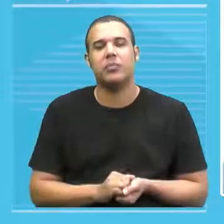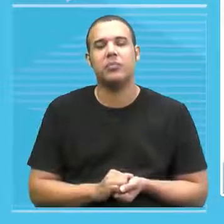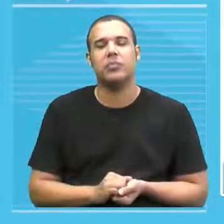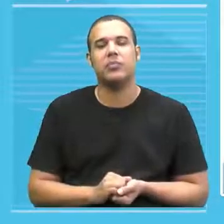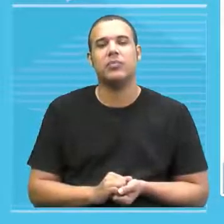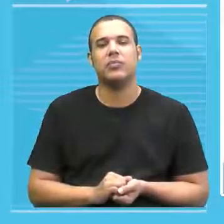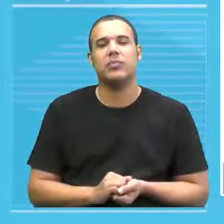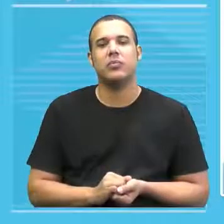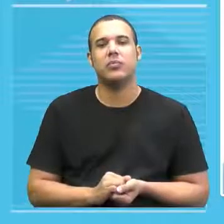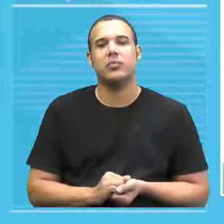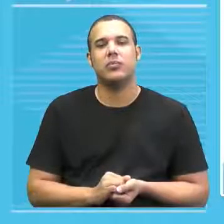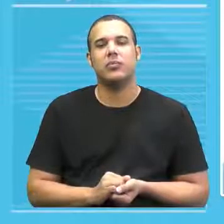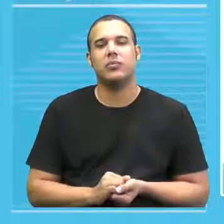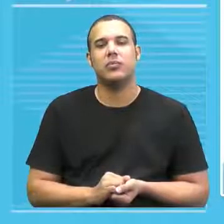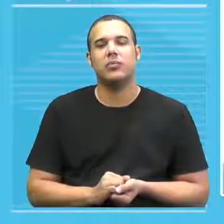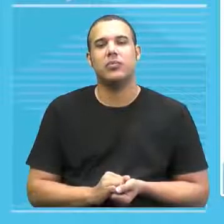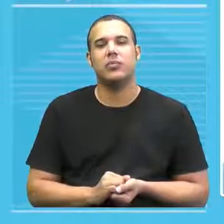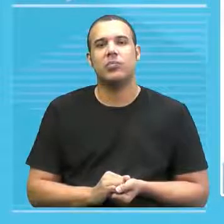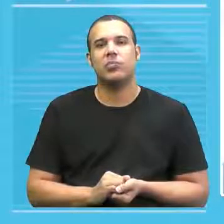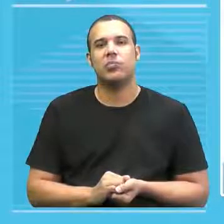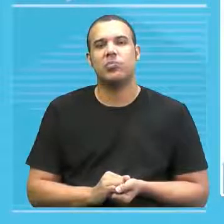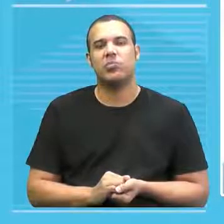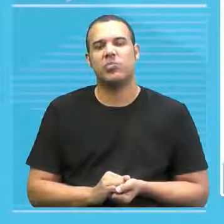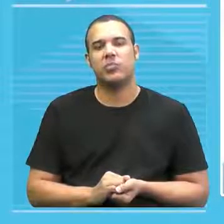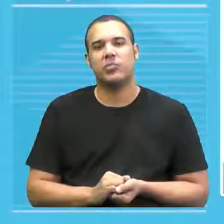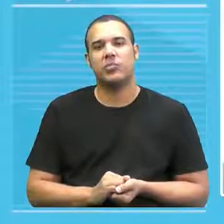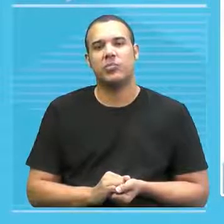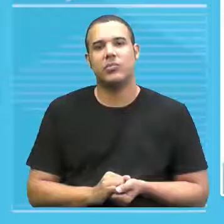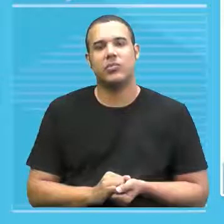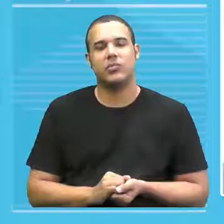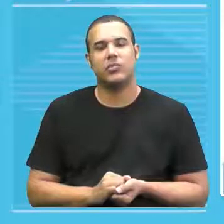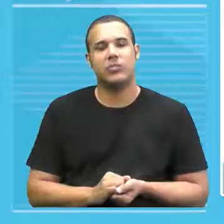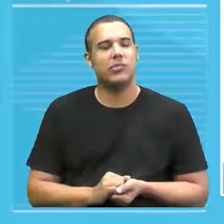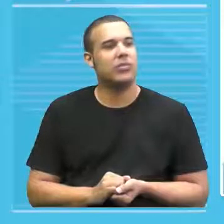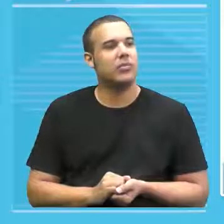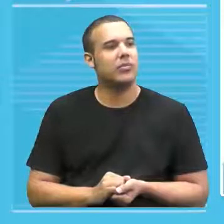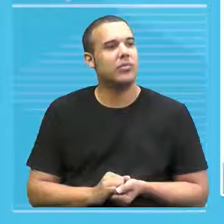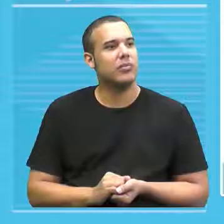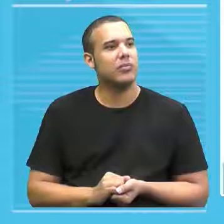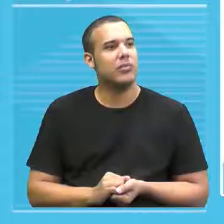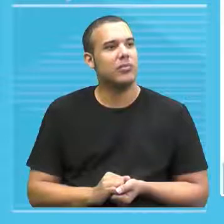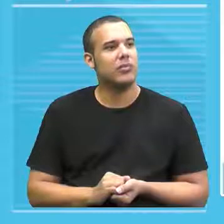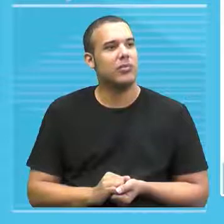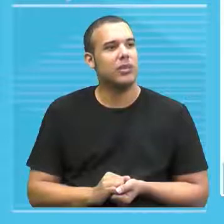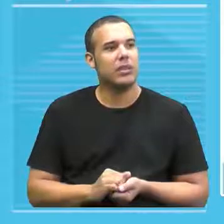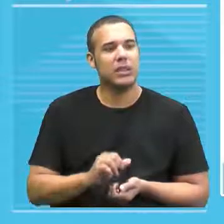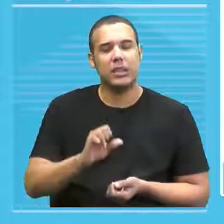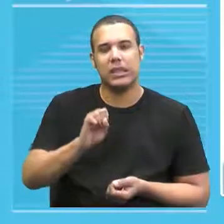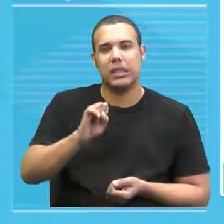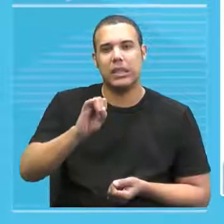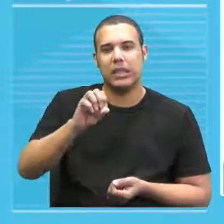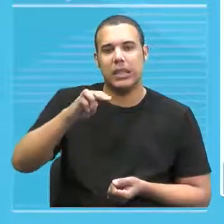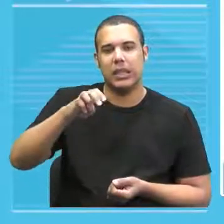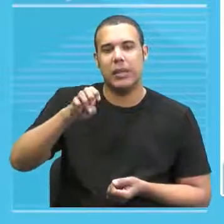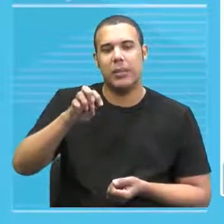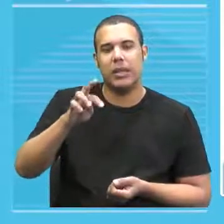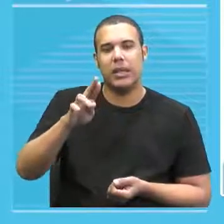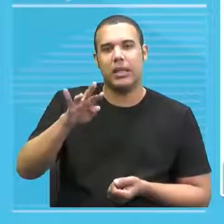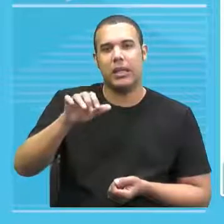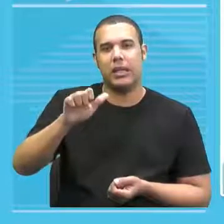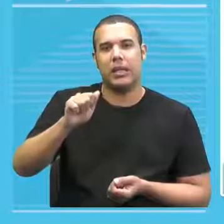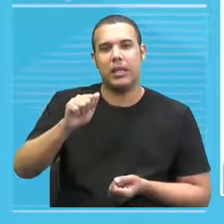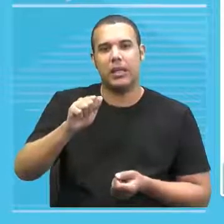a distribuição Ok Isso é assim é isso é simetria perfeita